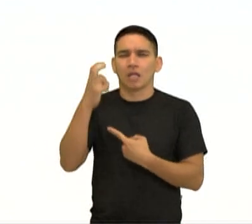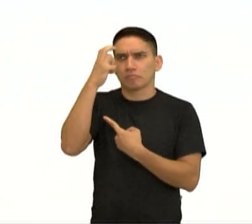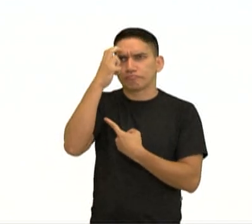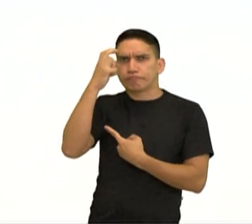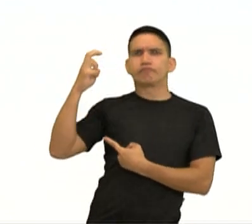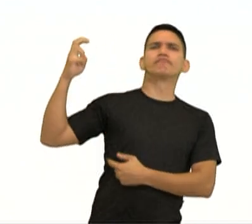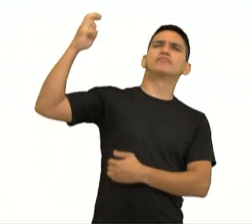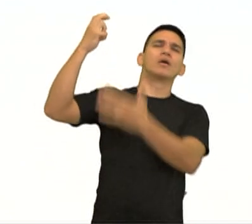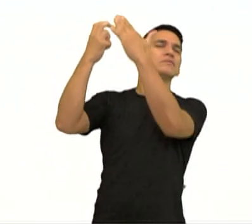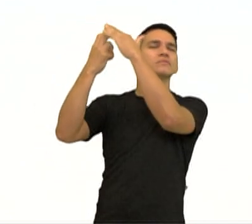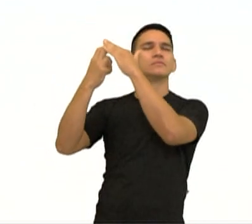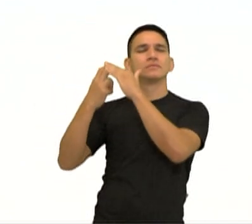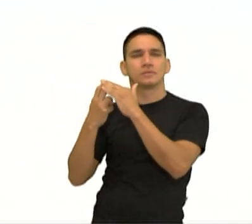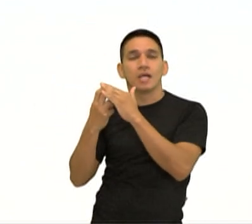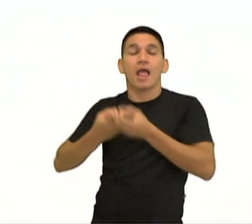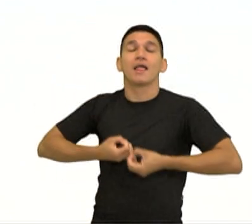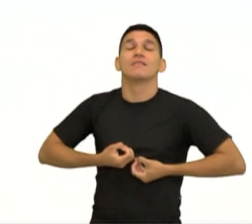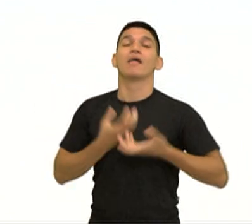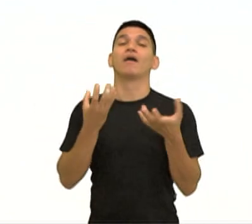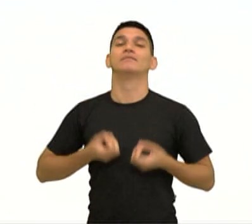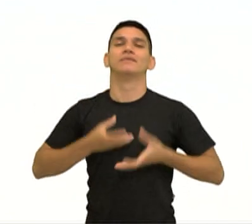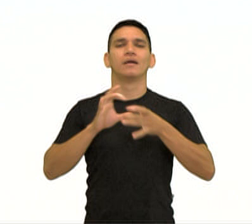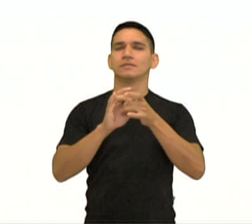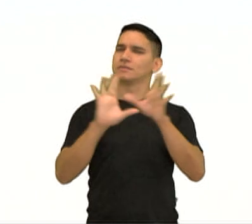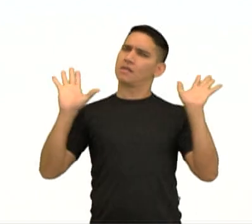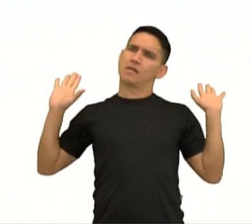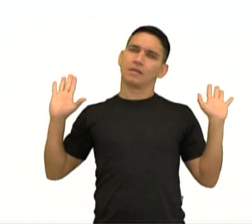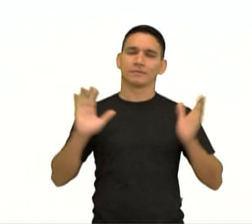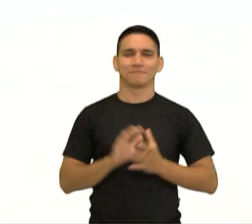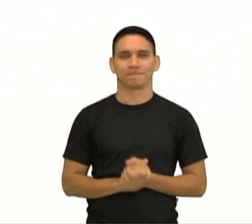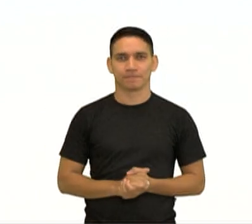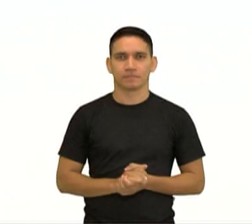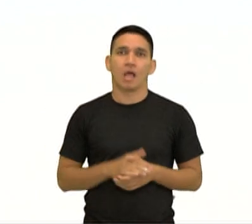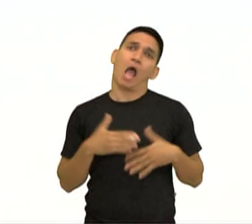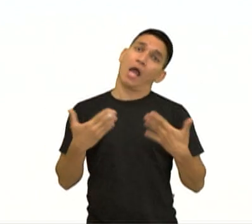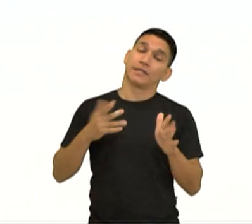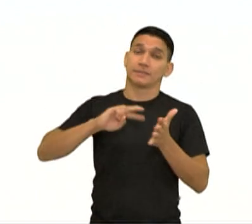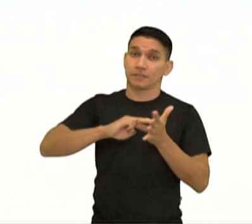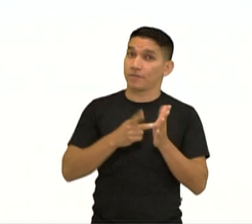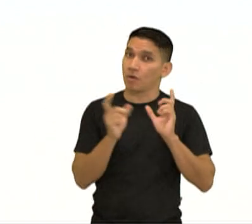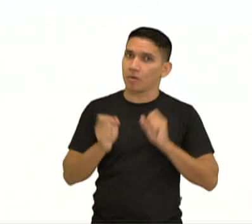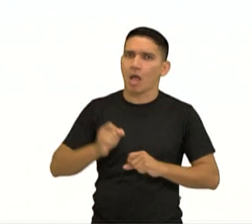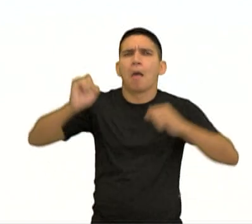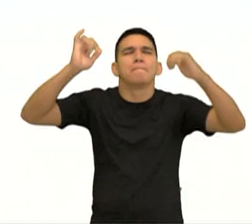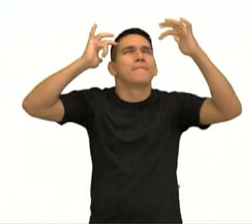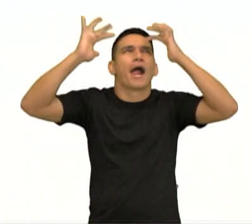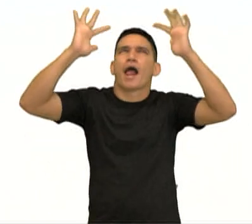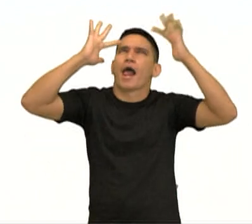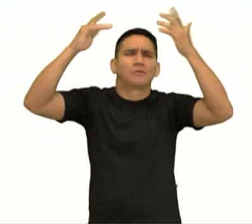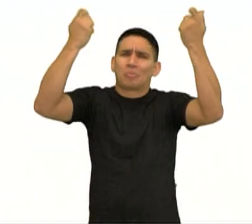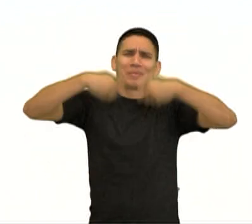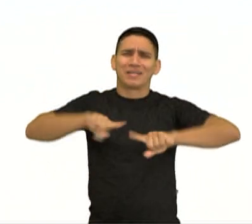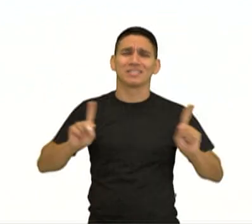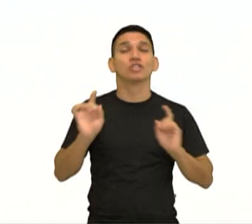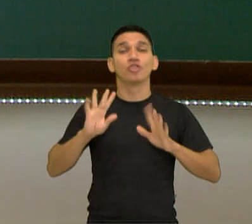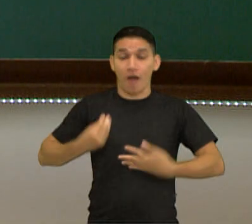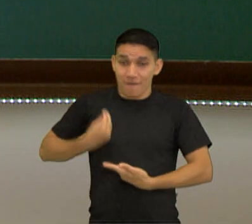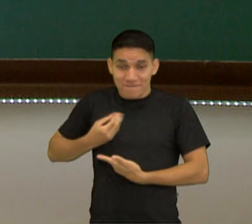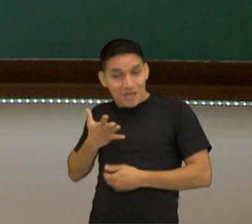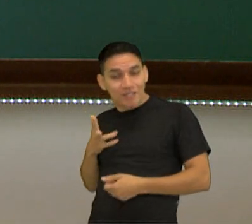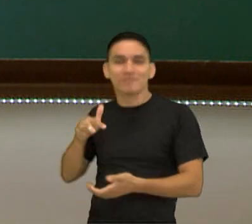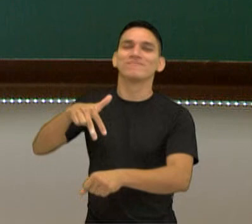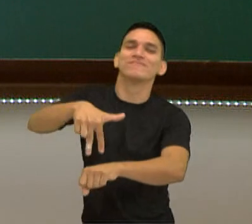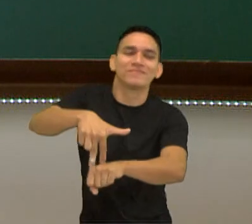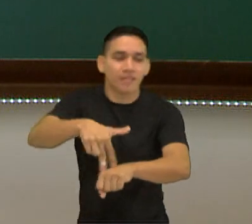da necessidade de uma livre expressão. Então ao invés de ficar pensando muito, é só viver, é só estar na obra, é